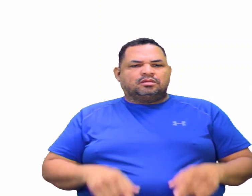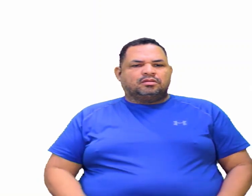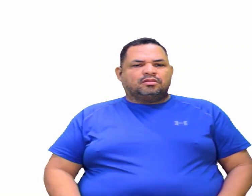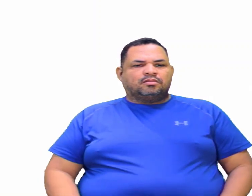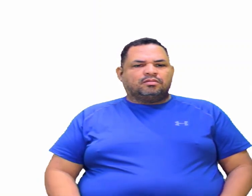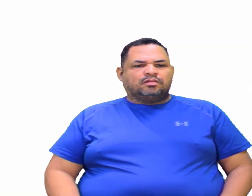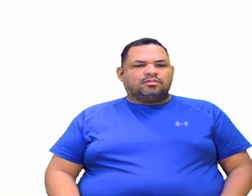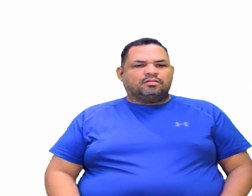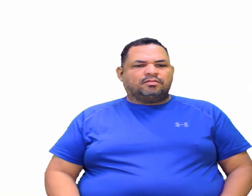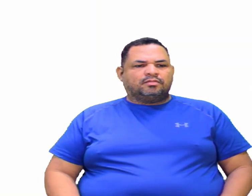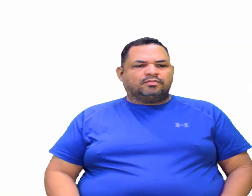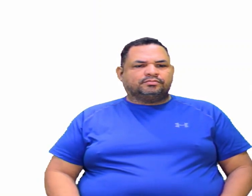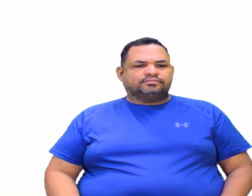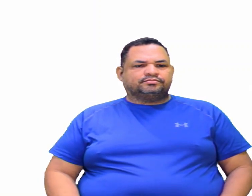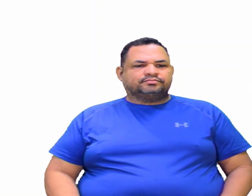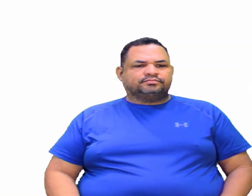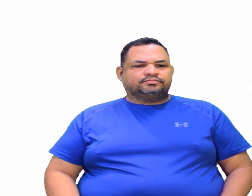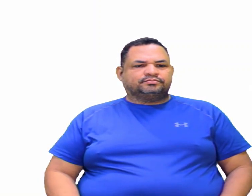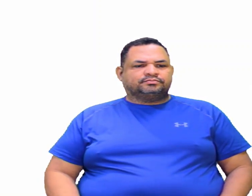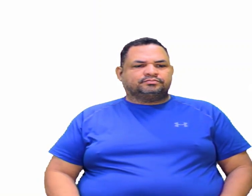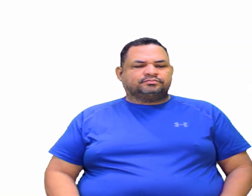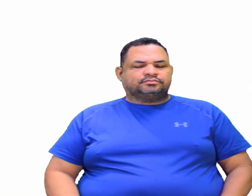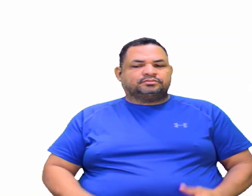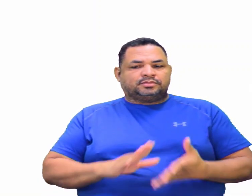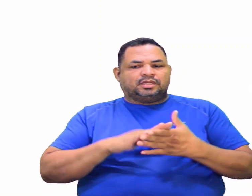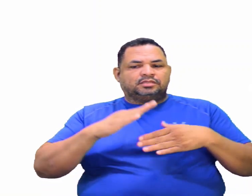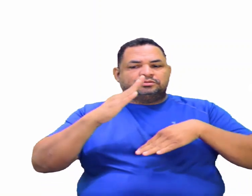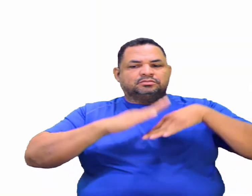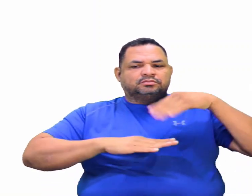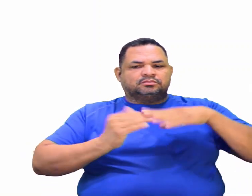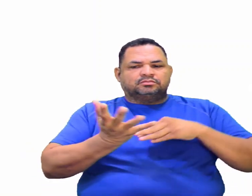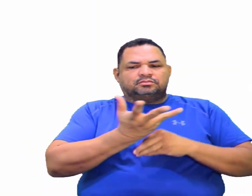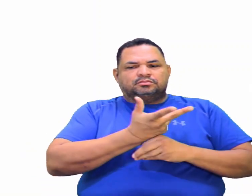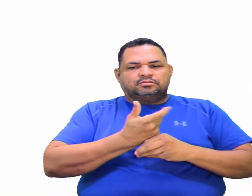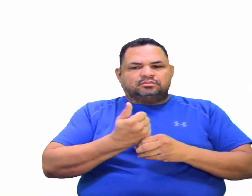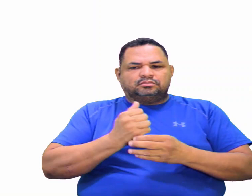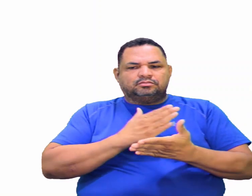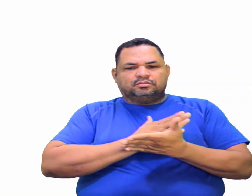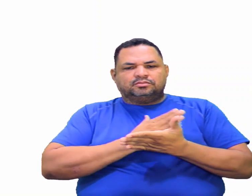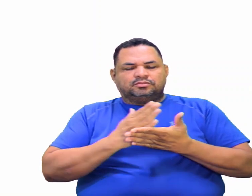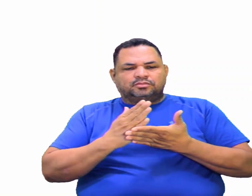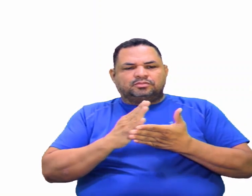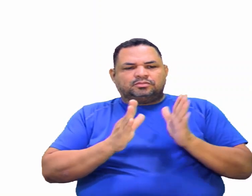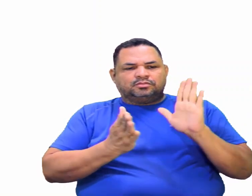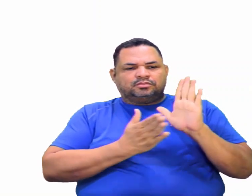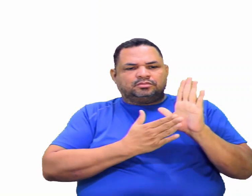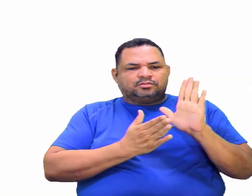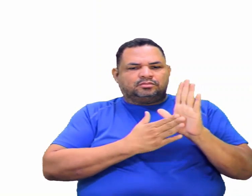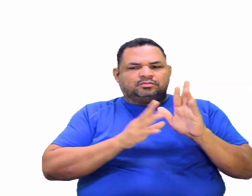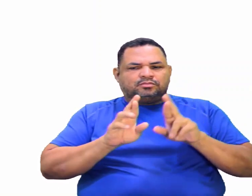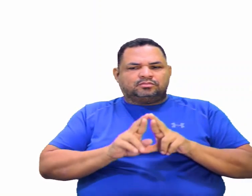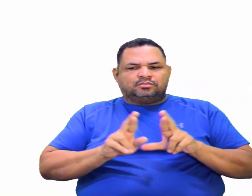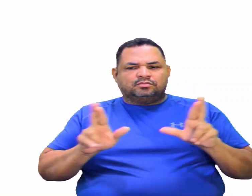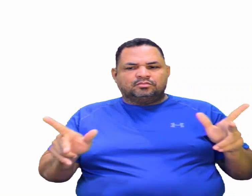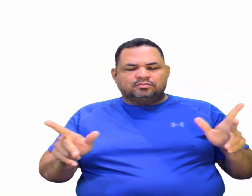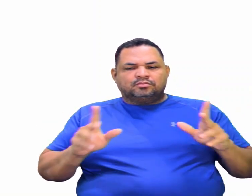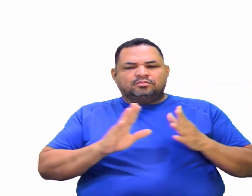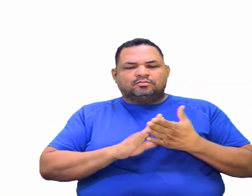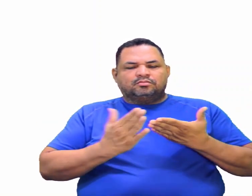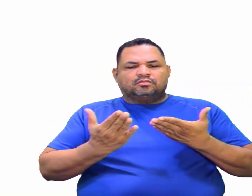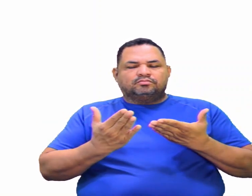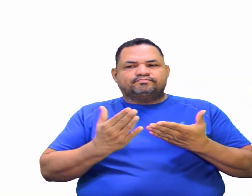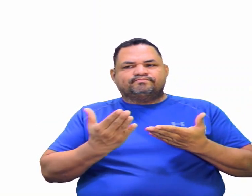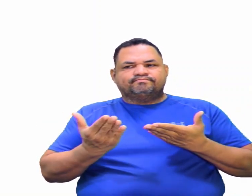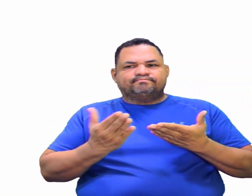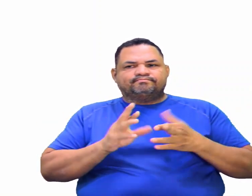Paul gogan então Eh esses artistas aí começaram a fazer propostas diferentes eh um